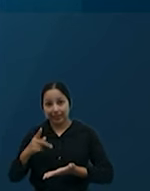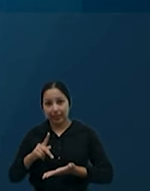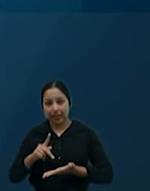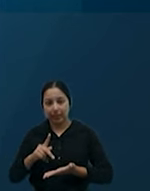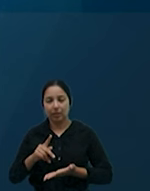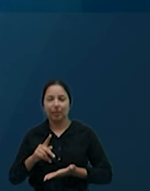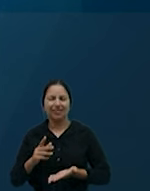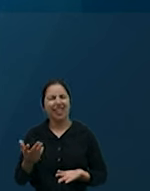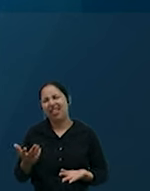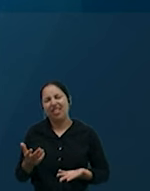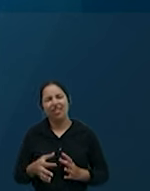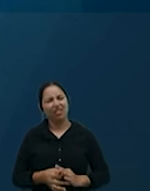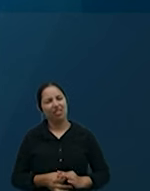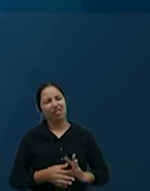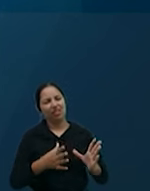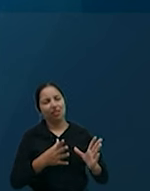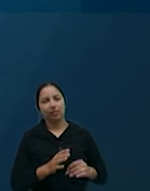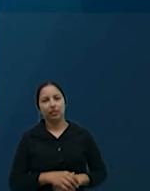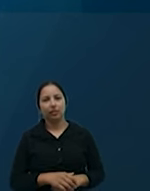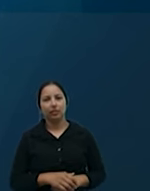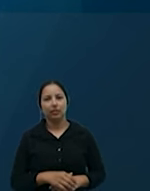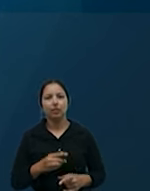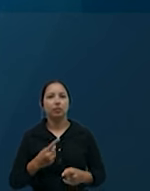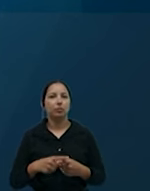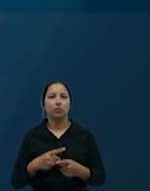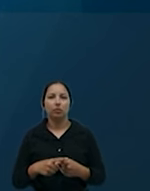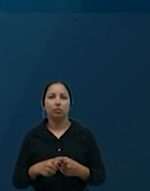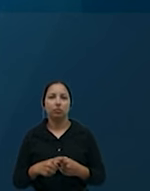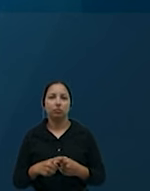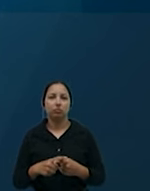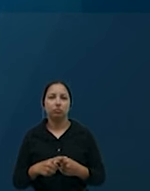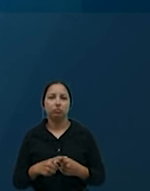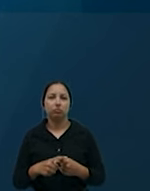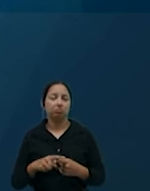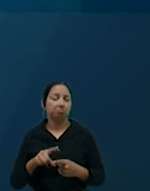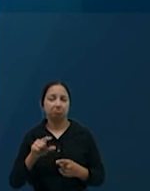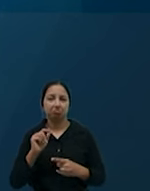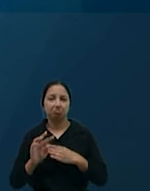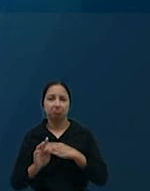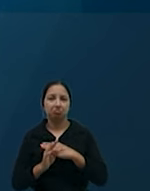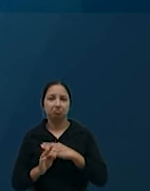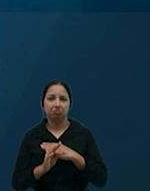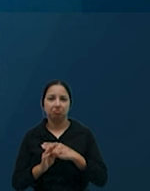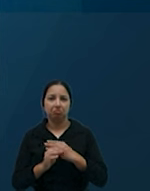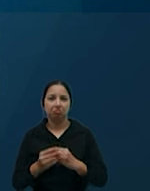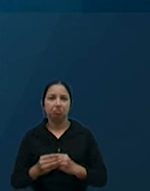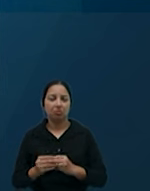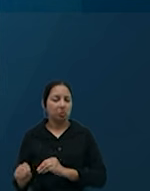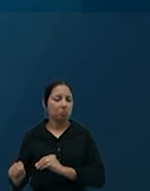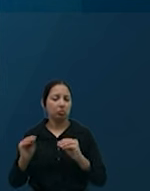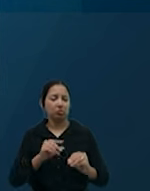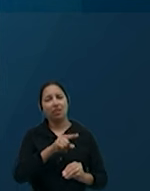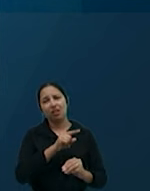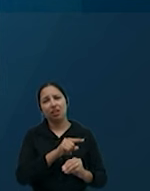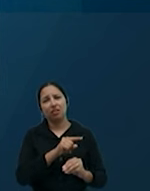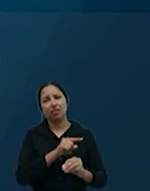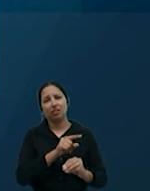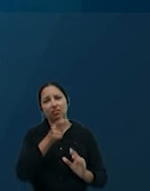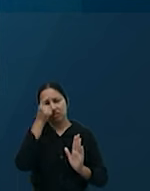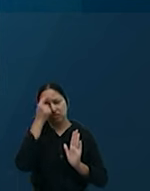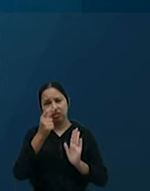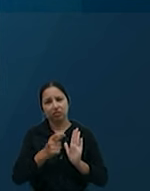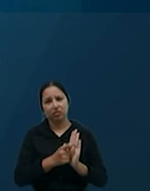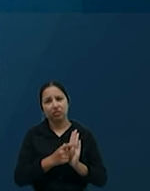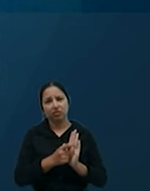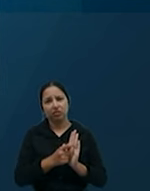por uma opção tecnológica. Preferiu transferir para o robô. Essa foi a escolha.